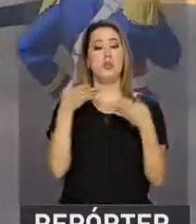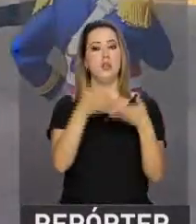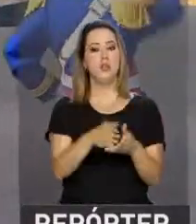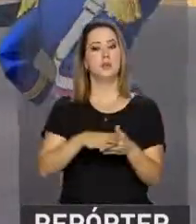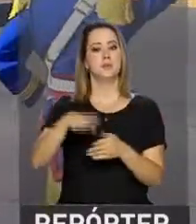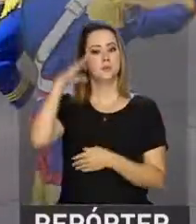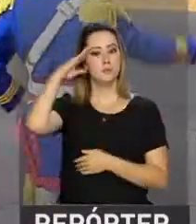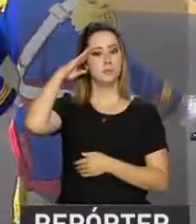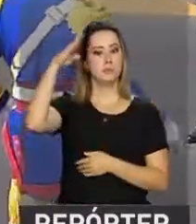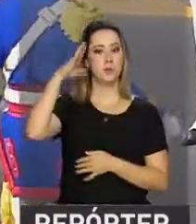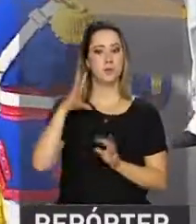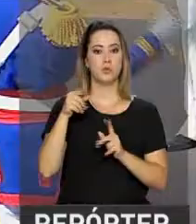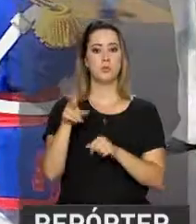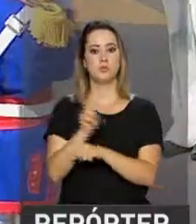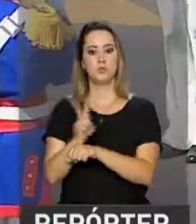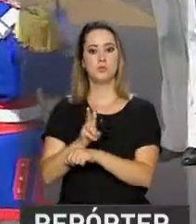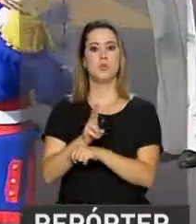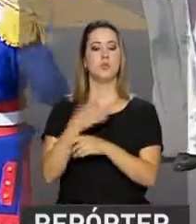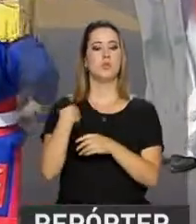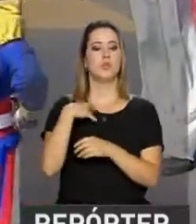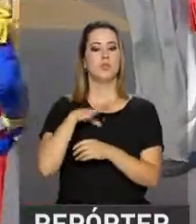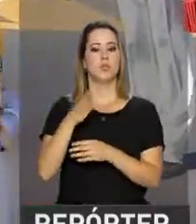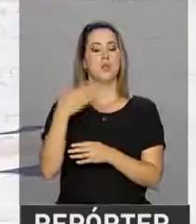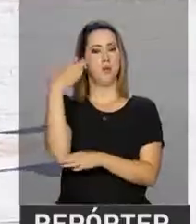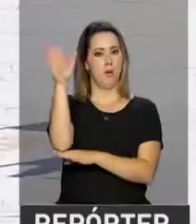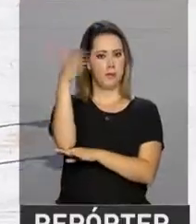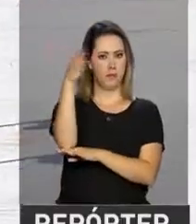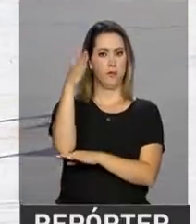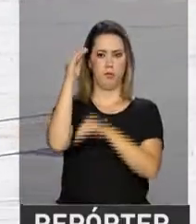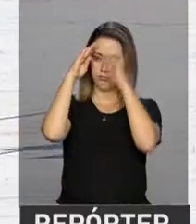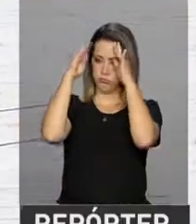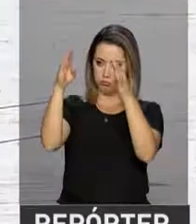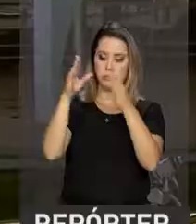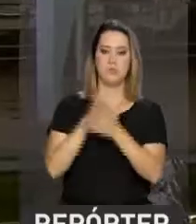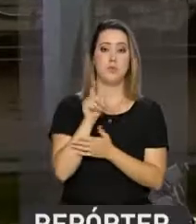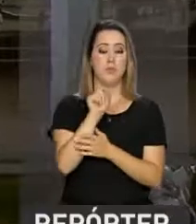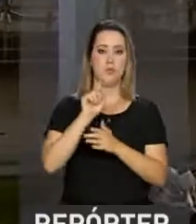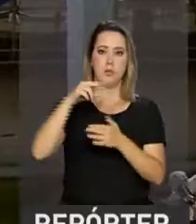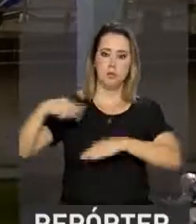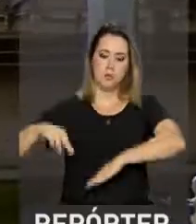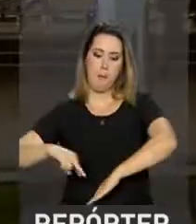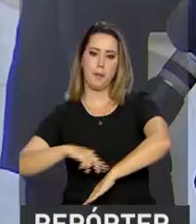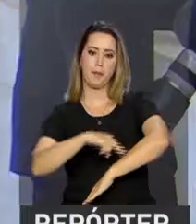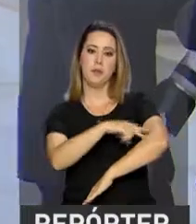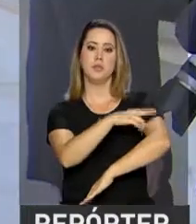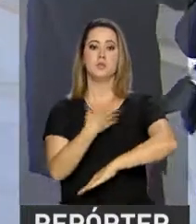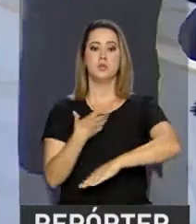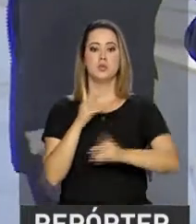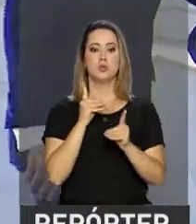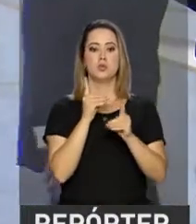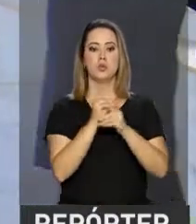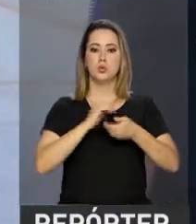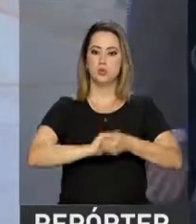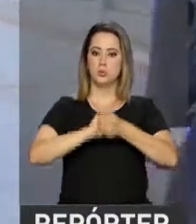as tropas em revista e fez reverência às bandeiras. Em seguida, subiu a rampa do Palácio do Planalto, onde recebeu